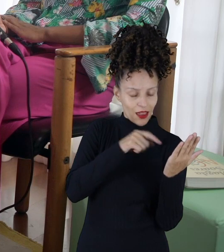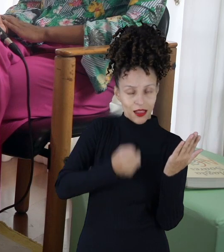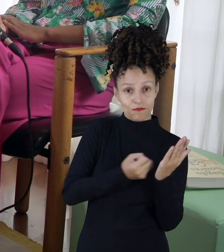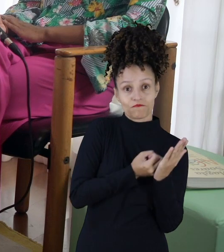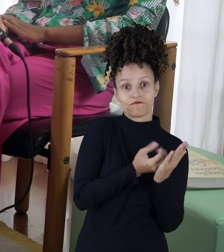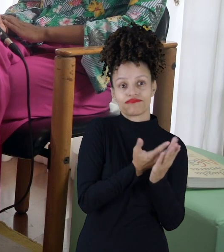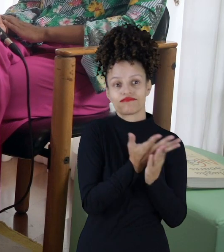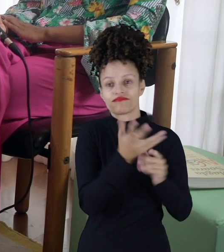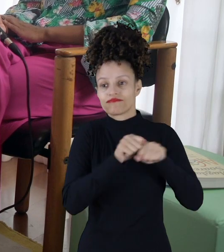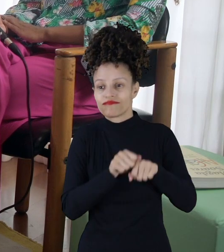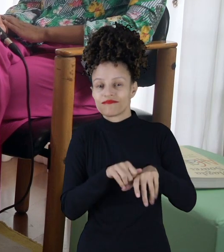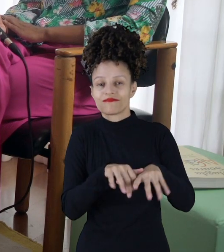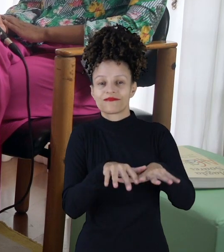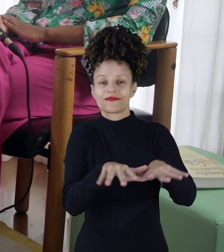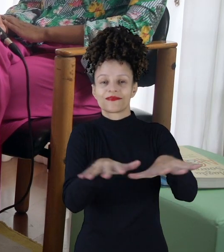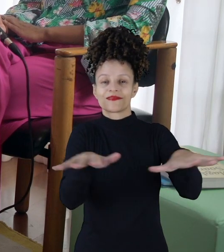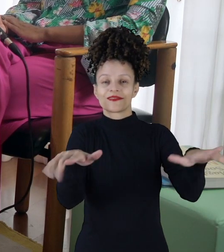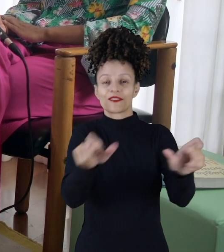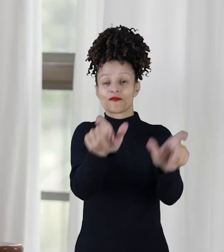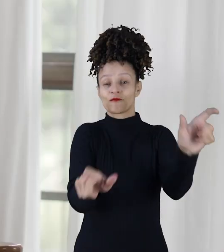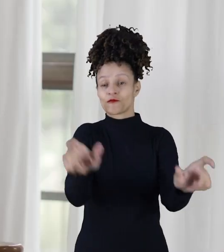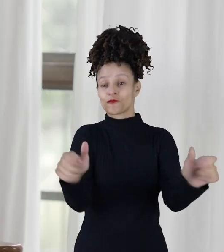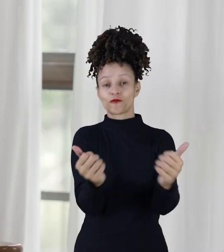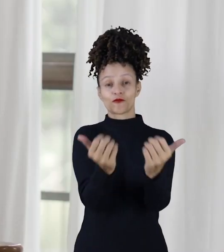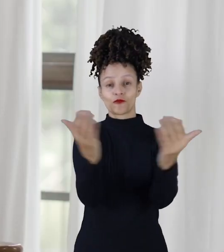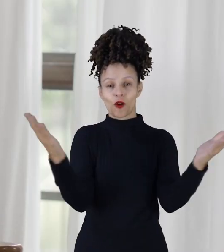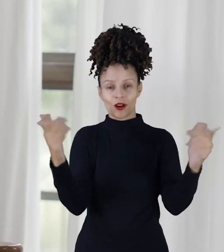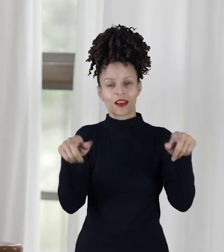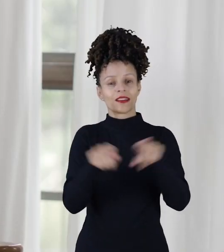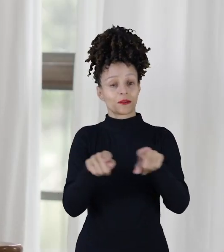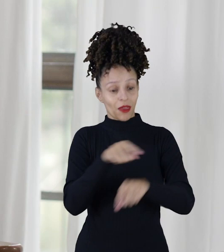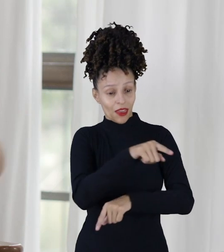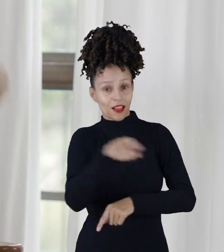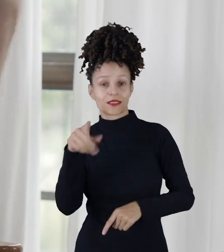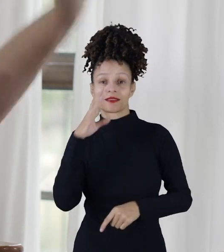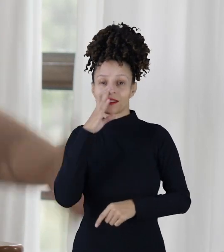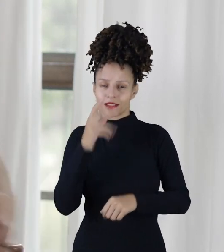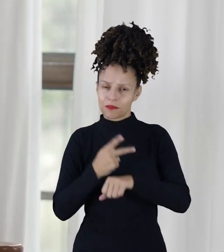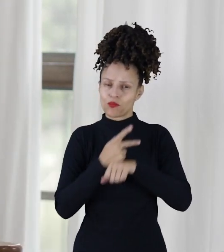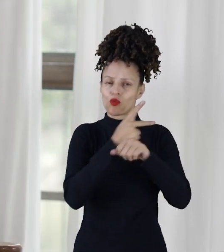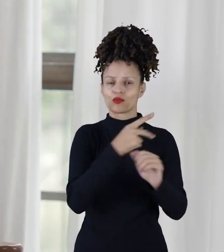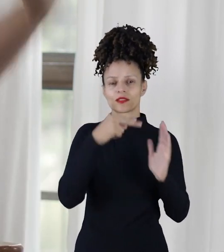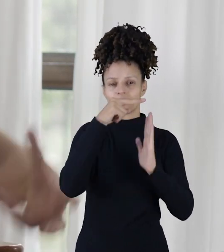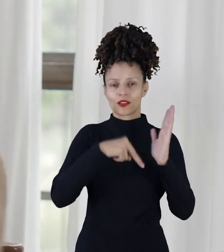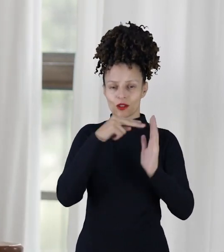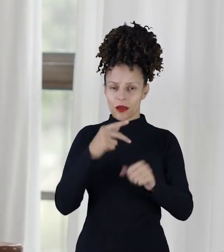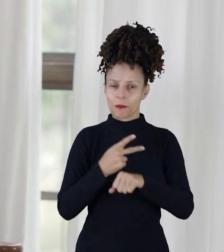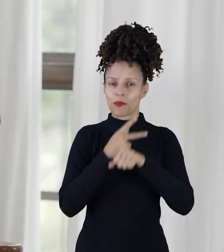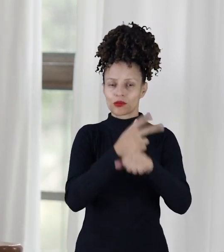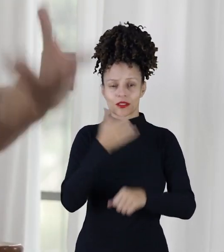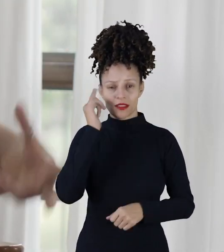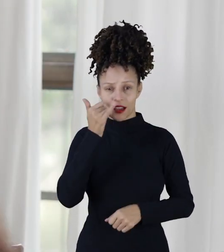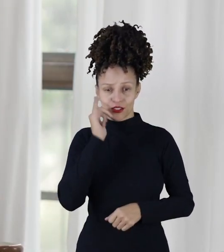livro, a gente faz com que ele transborde e a gente acaba contagiando quem está fora. Para que também se encante, para que busque leituras,